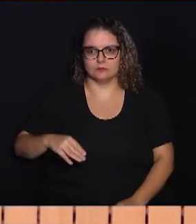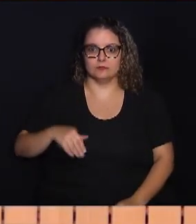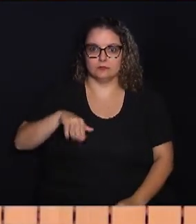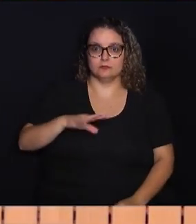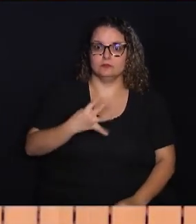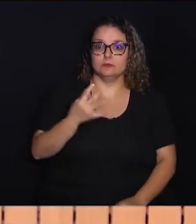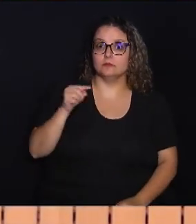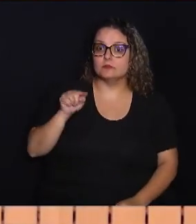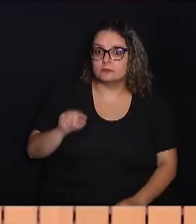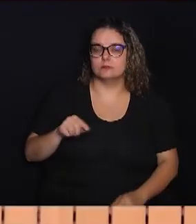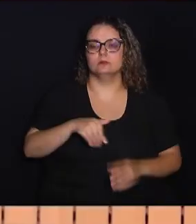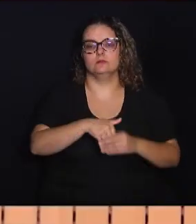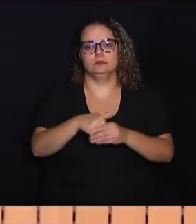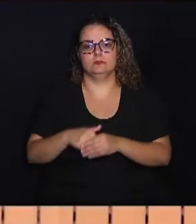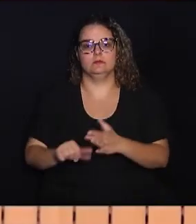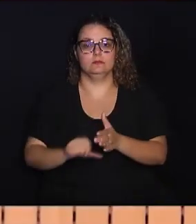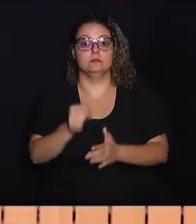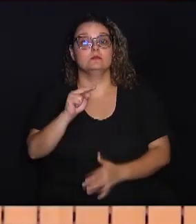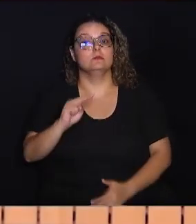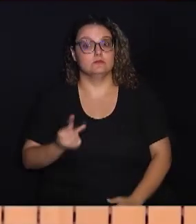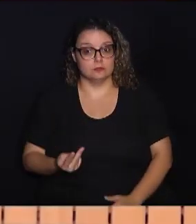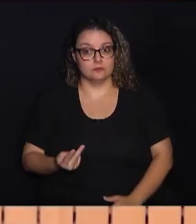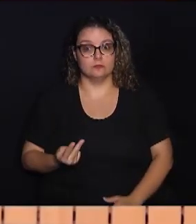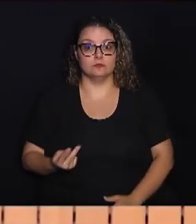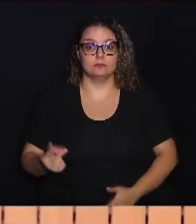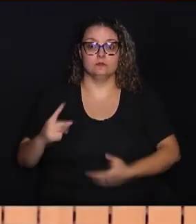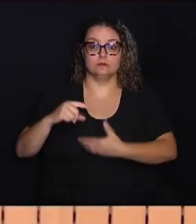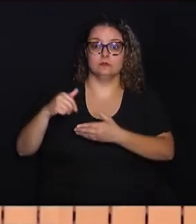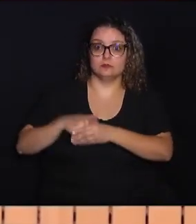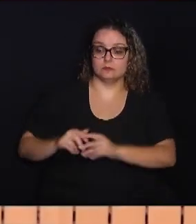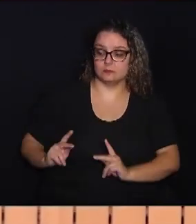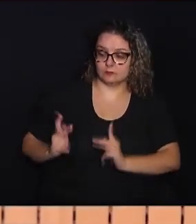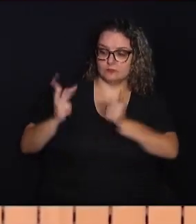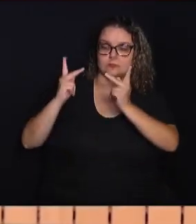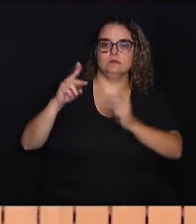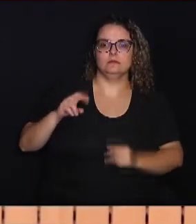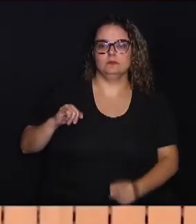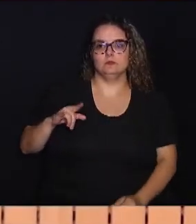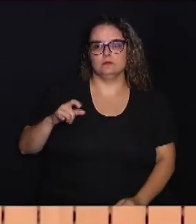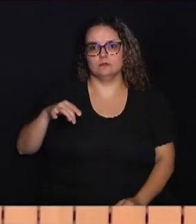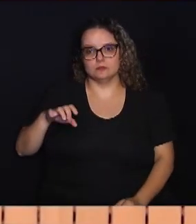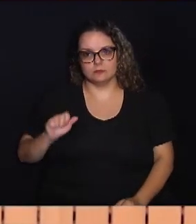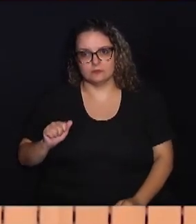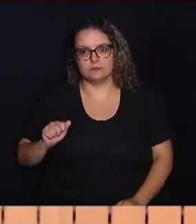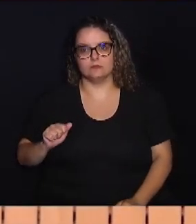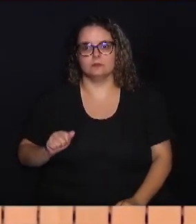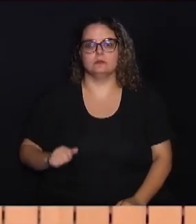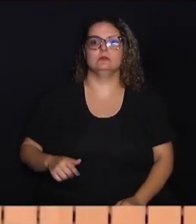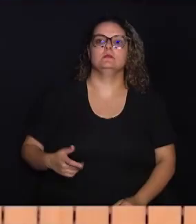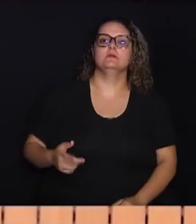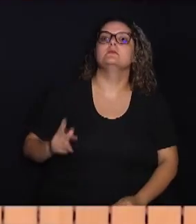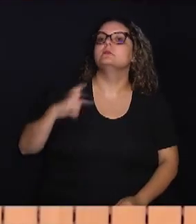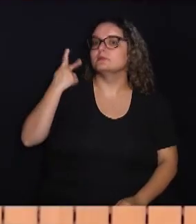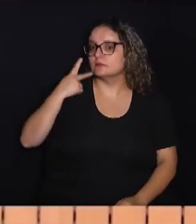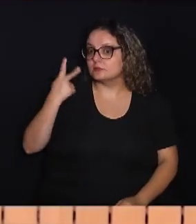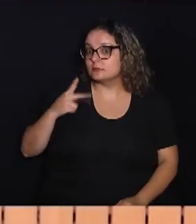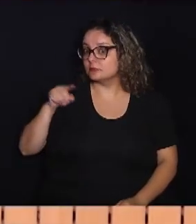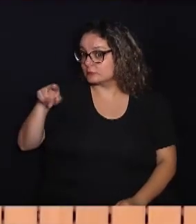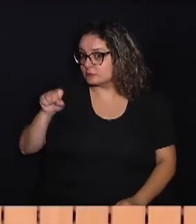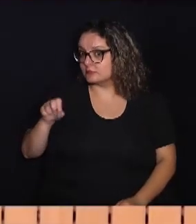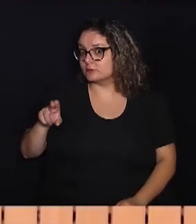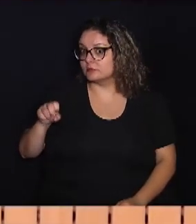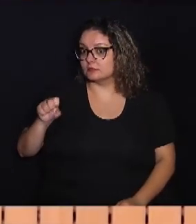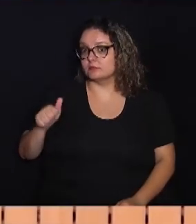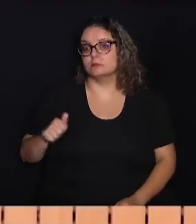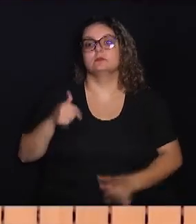e pela primeira vez fui foi reeleito um vereador de Souzas Isso significa que quem